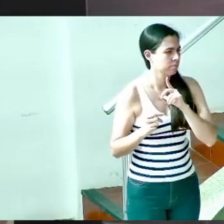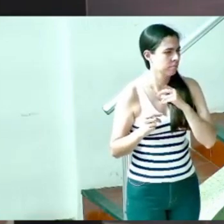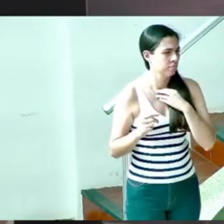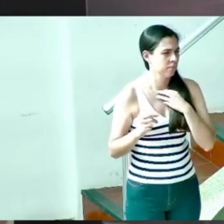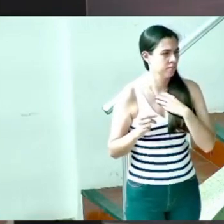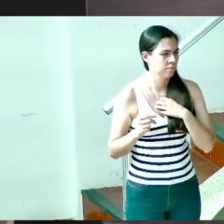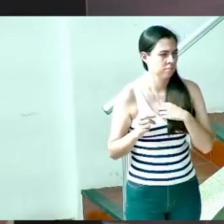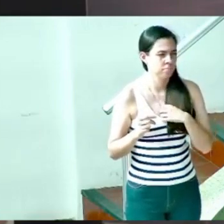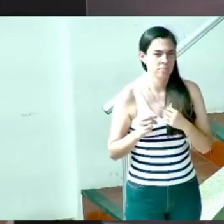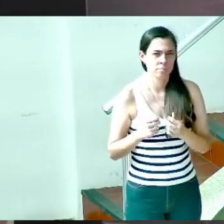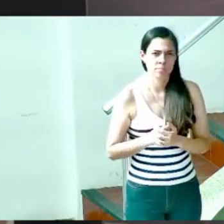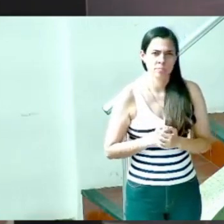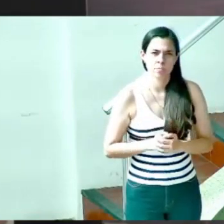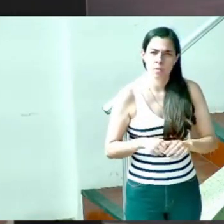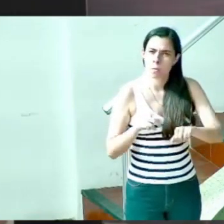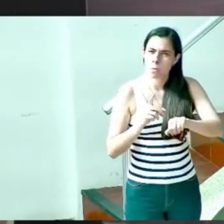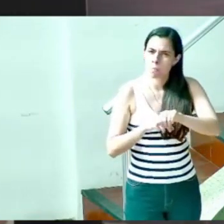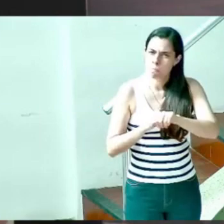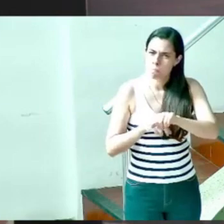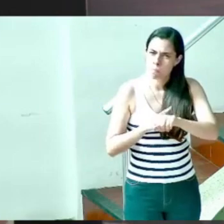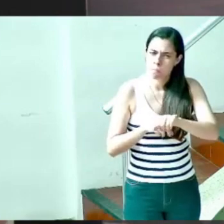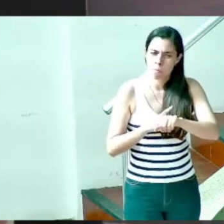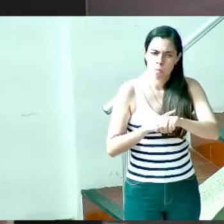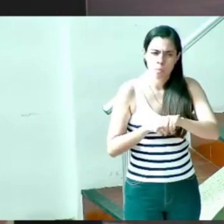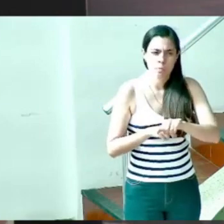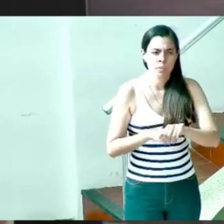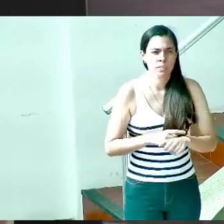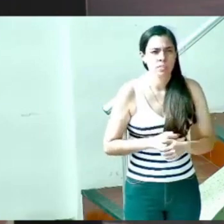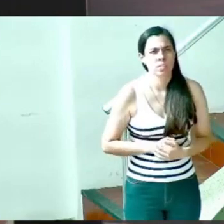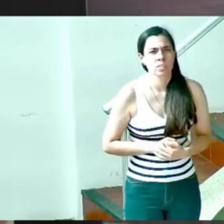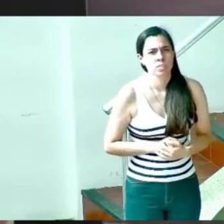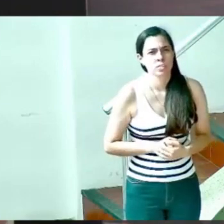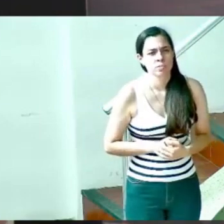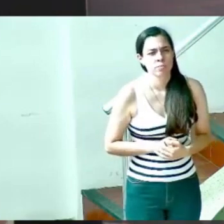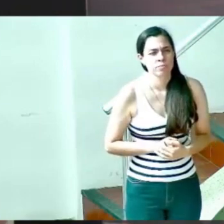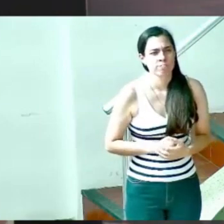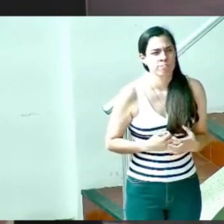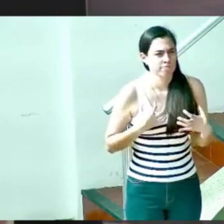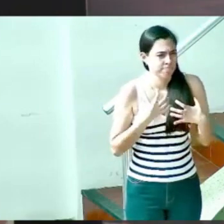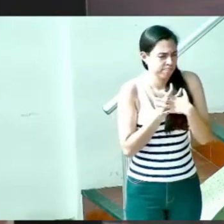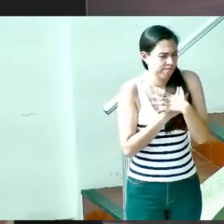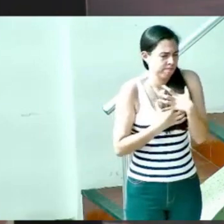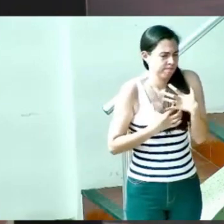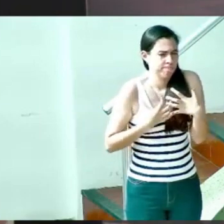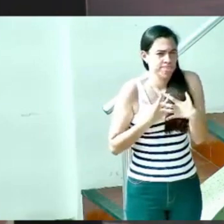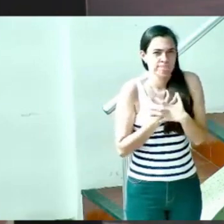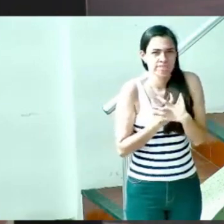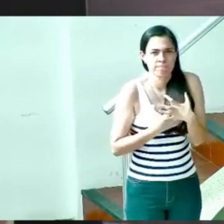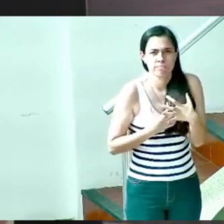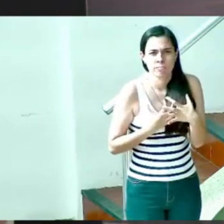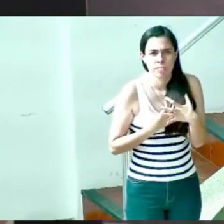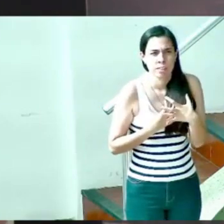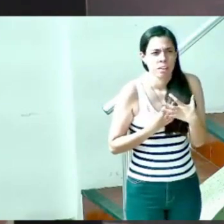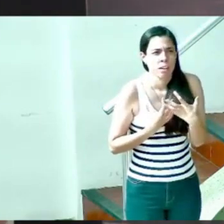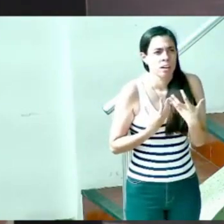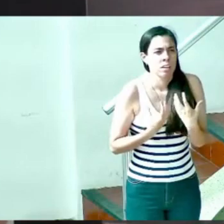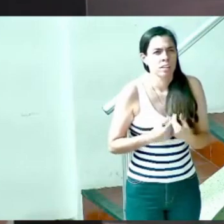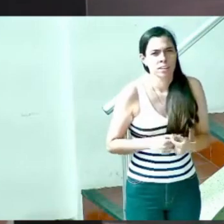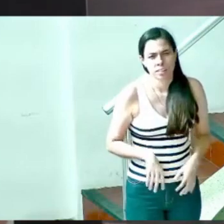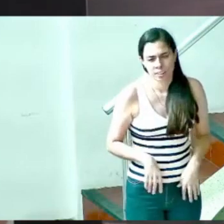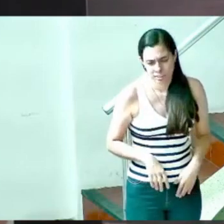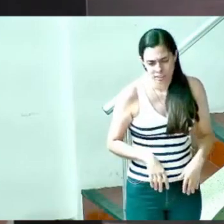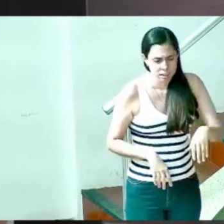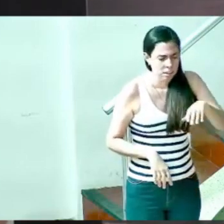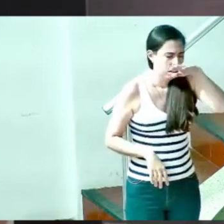que, mesmo passando por momentos da vida, que a sensação é que nós vamos sucumbir, nós não vamos